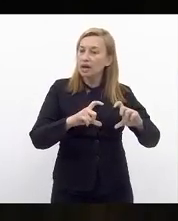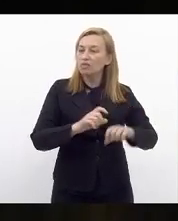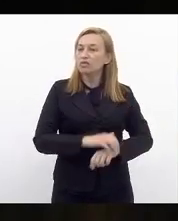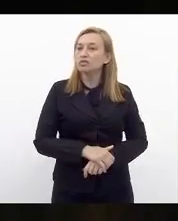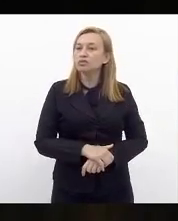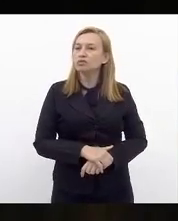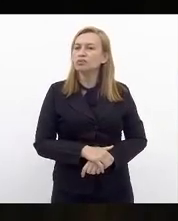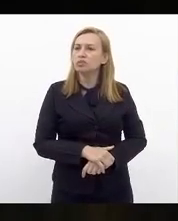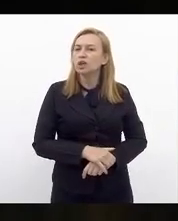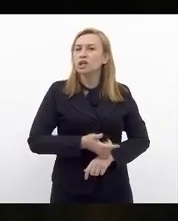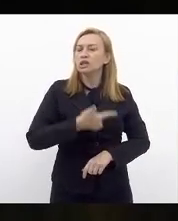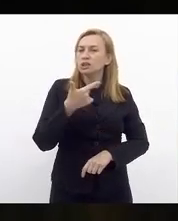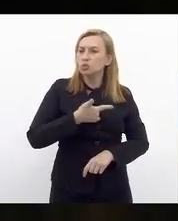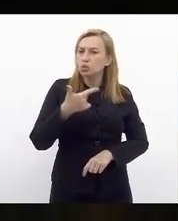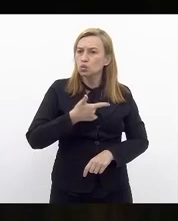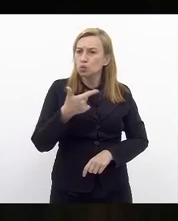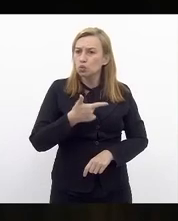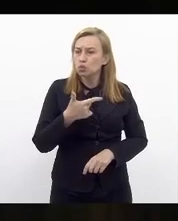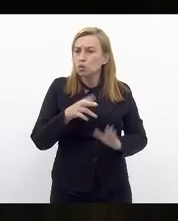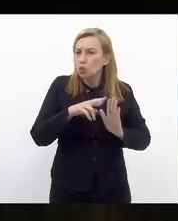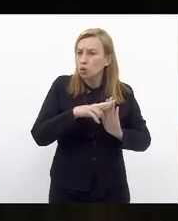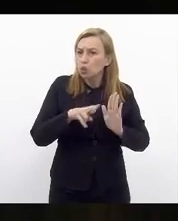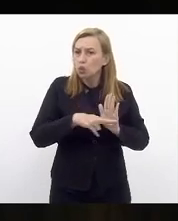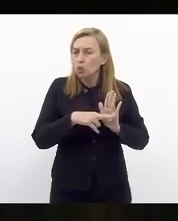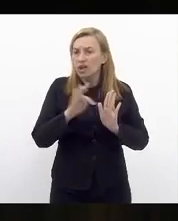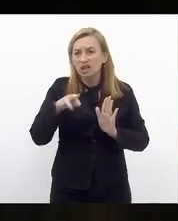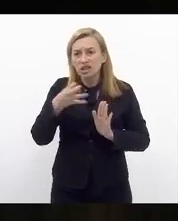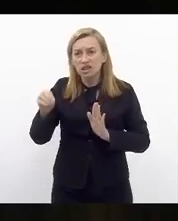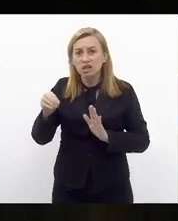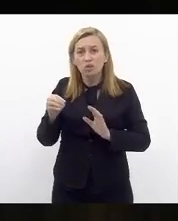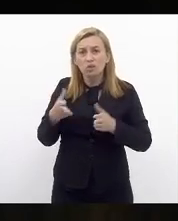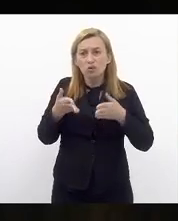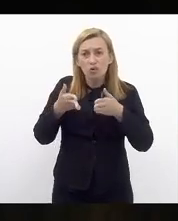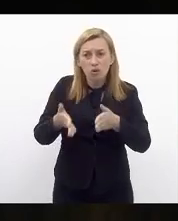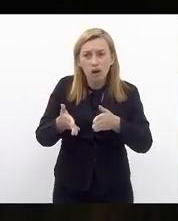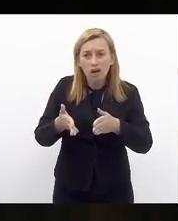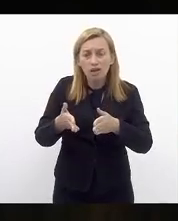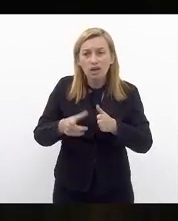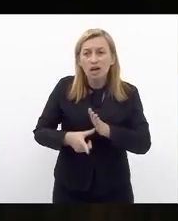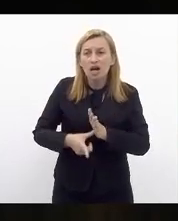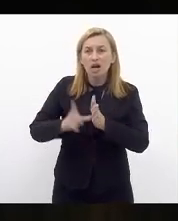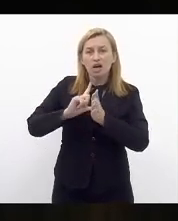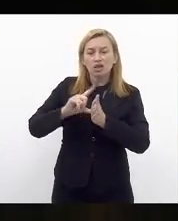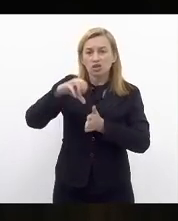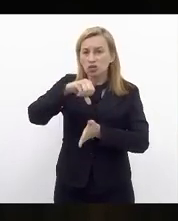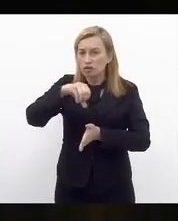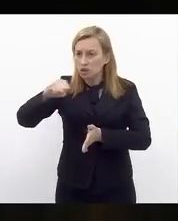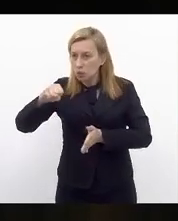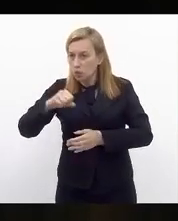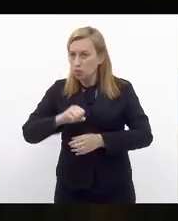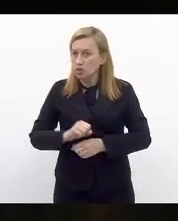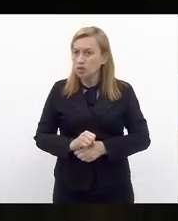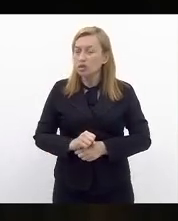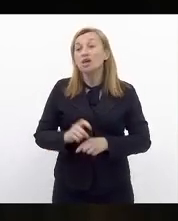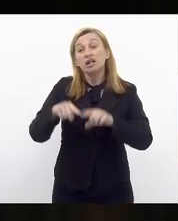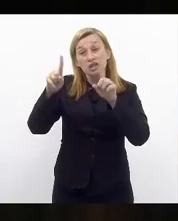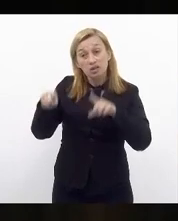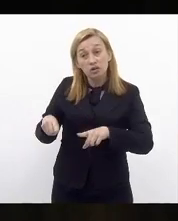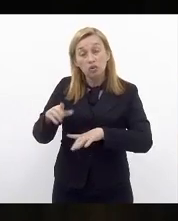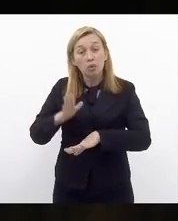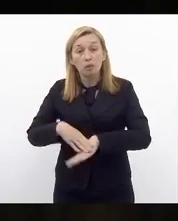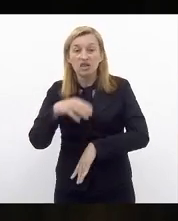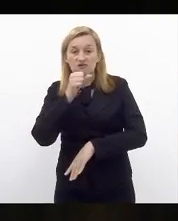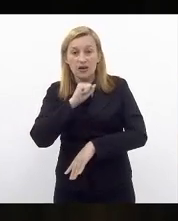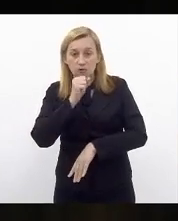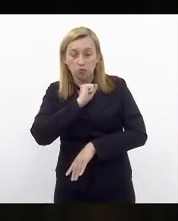é a segundo uma regra de transição específica para quem era antes de 98 que são os servidores